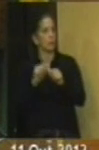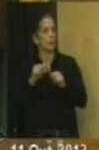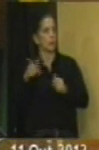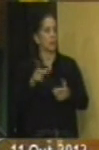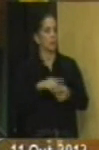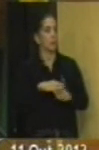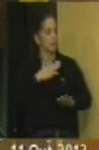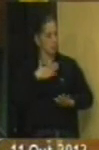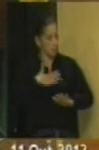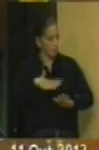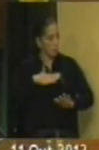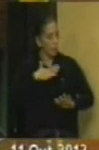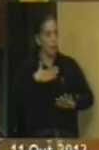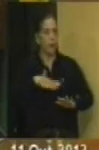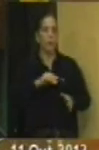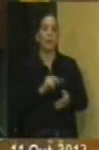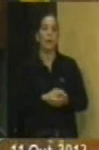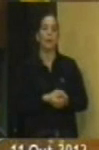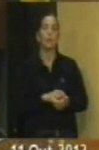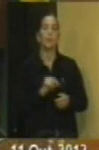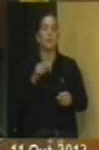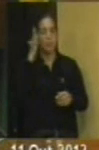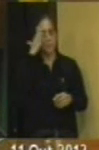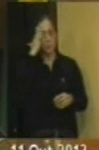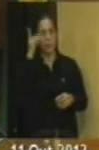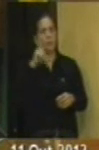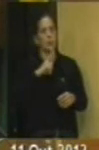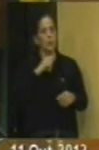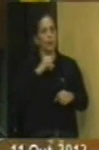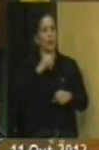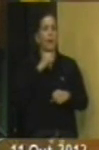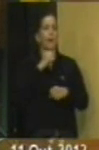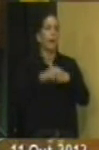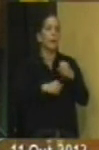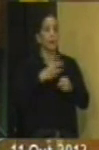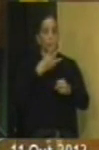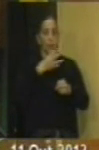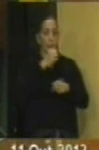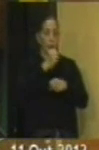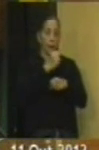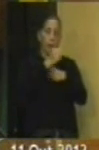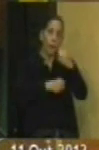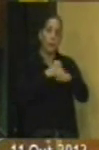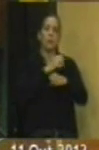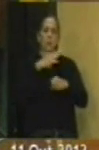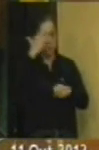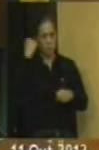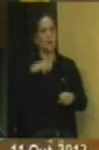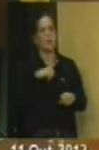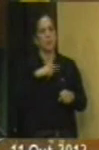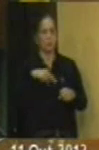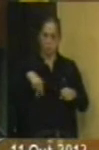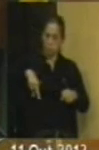a baixar um pouquinho a bola e saber que tem muito tempo pela frente são quatro anos claro mas ele está coberto de